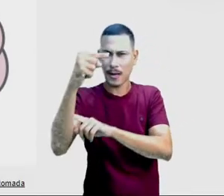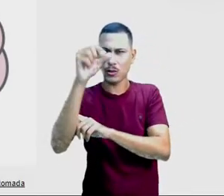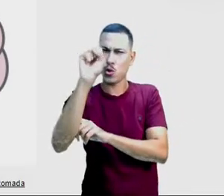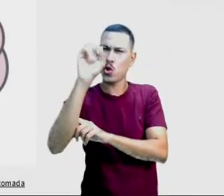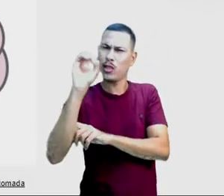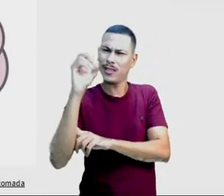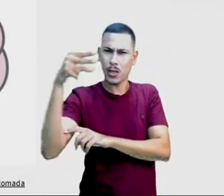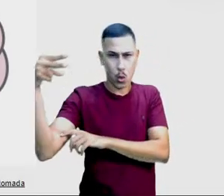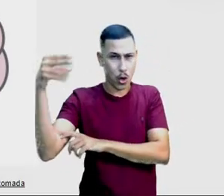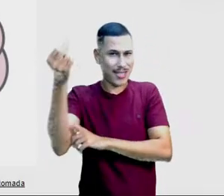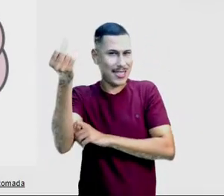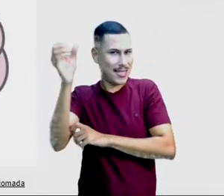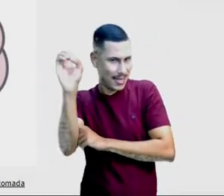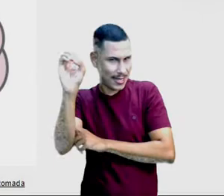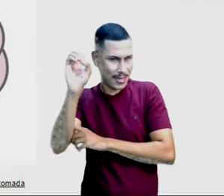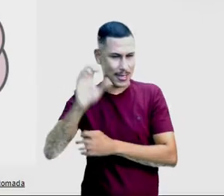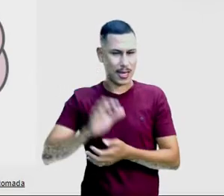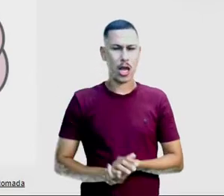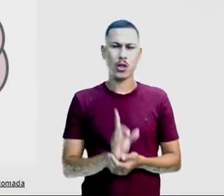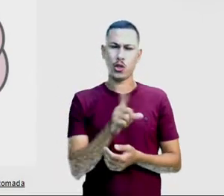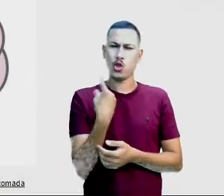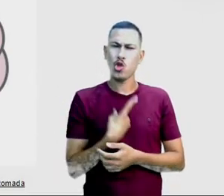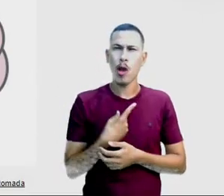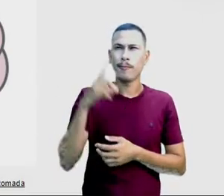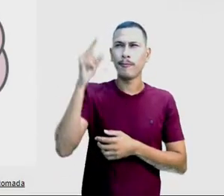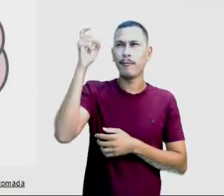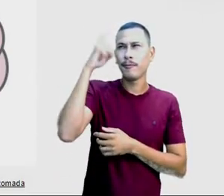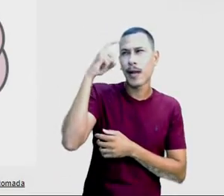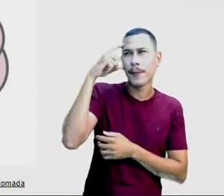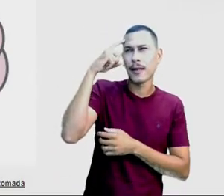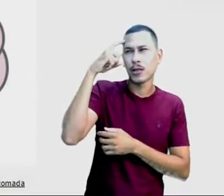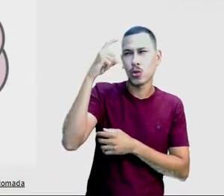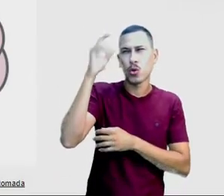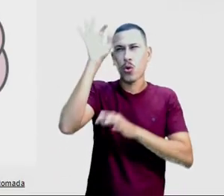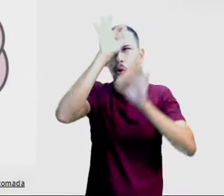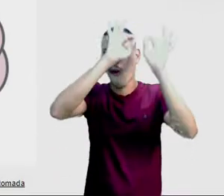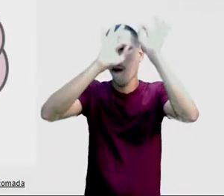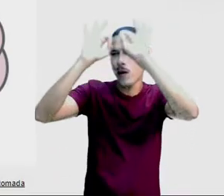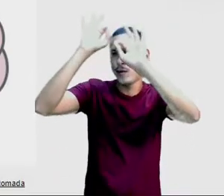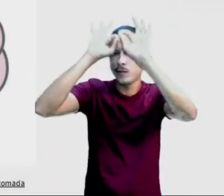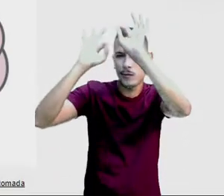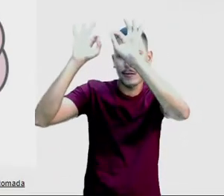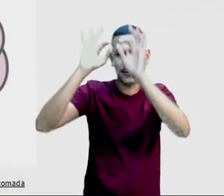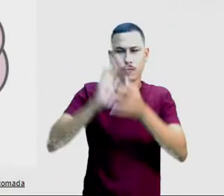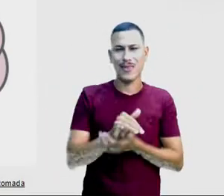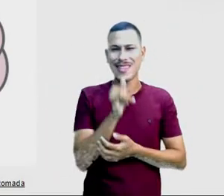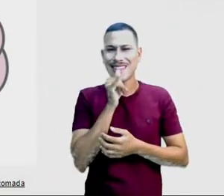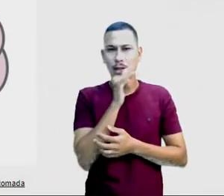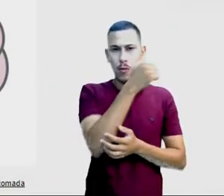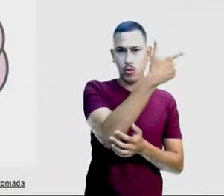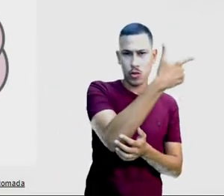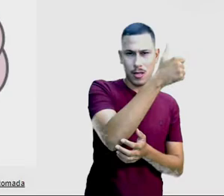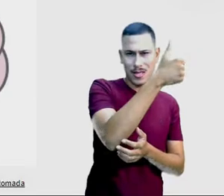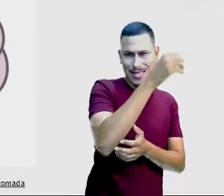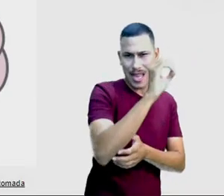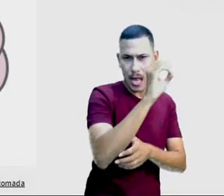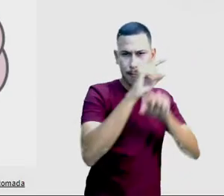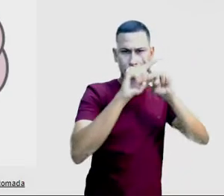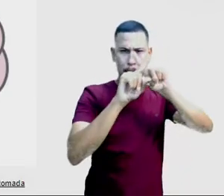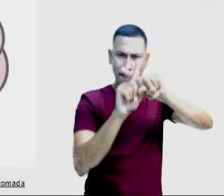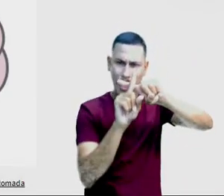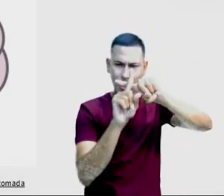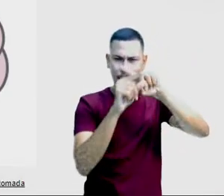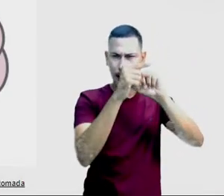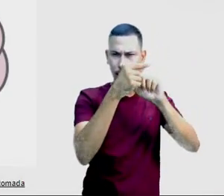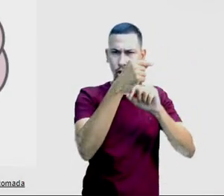fica 60. E assim a gente vai pensando, né? Veja aqui, 210 menos 50.